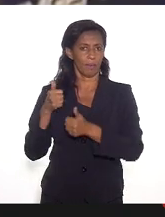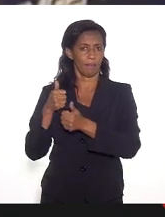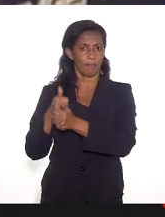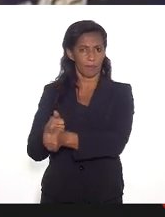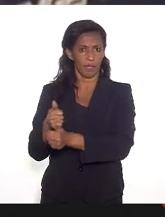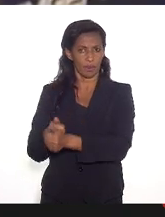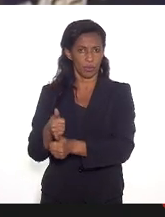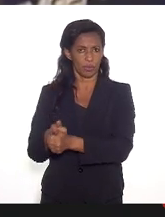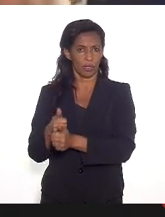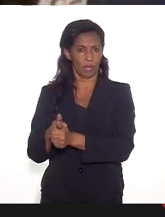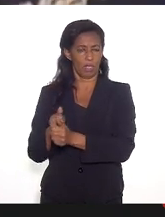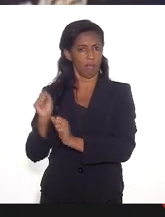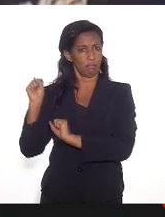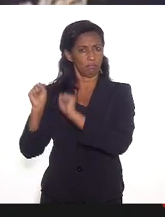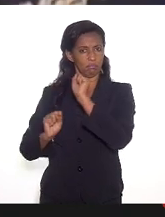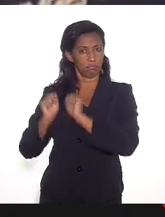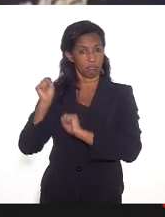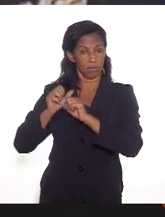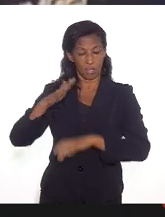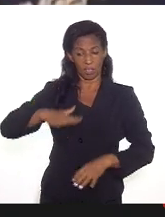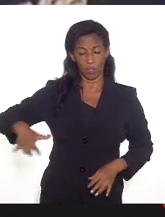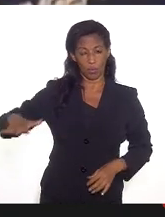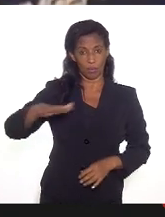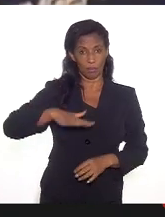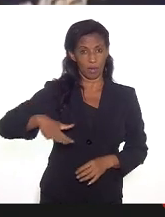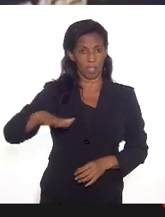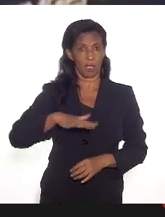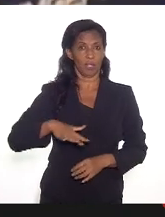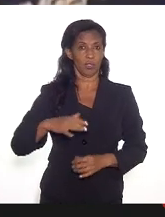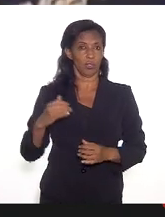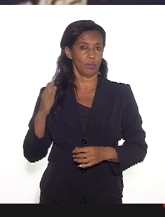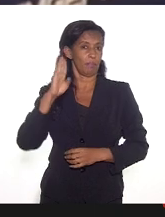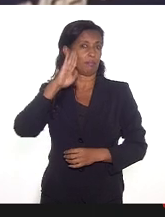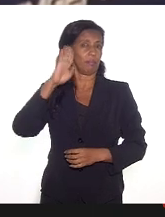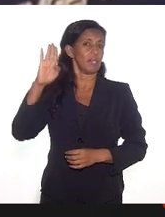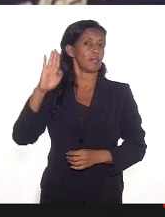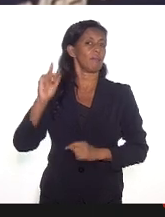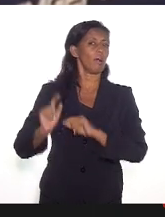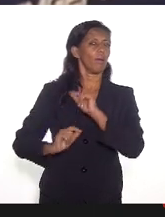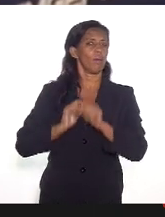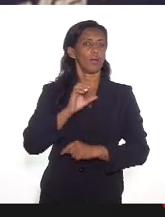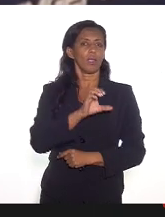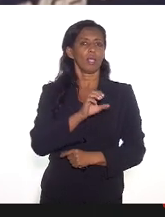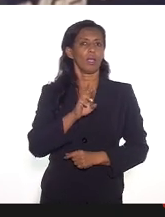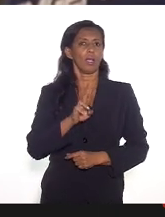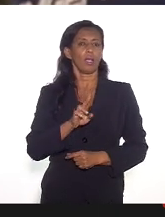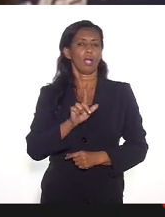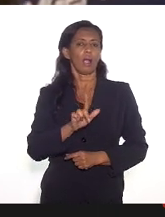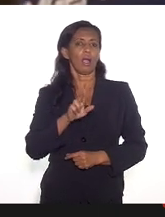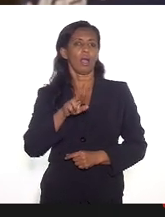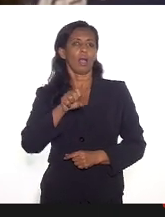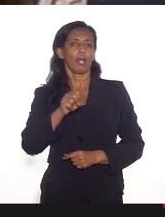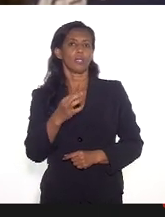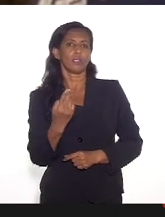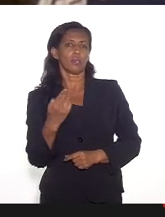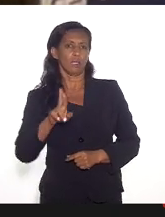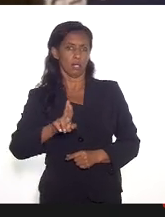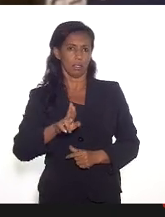pressionar o fabricante. E o ambiente ideal para isso é o cluster. Foi essa visão que nós demos para o